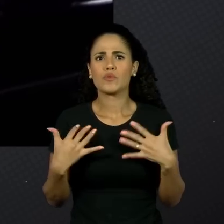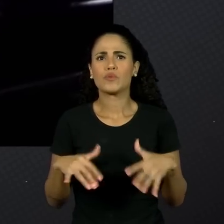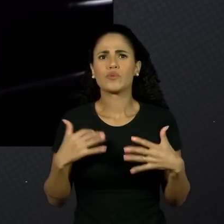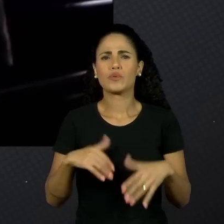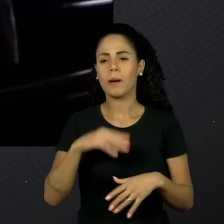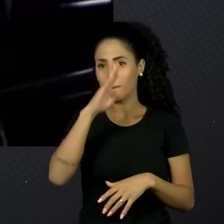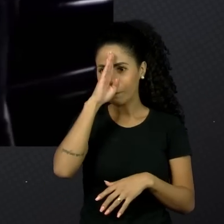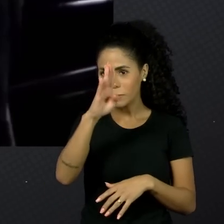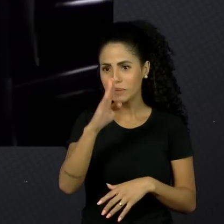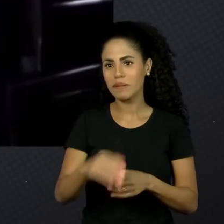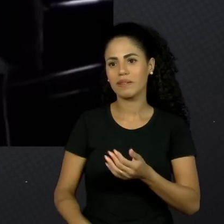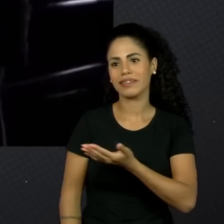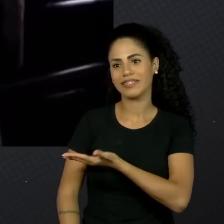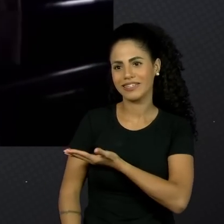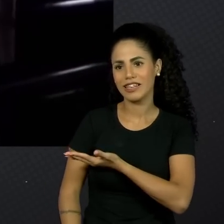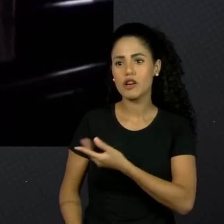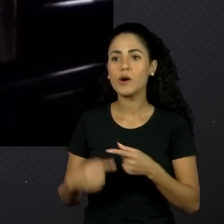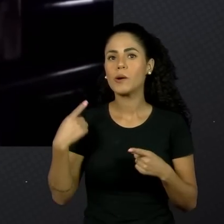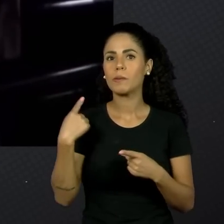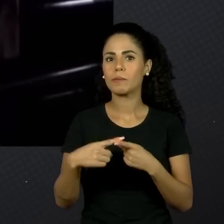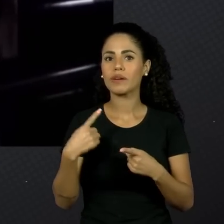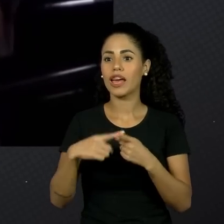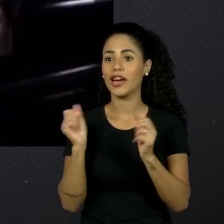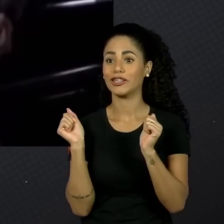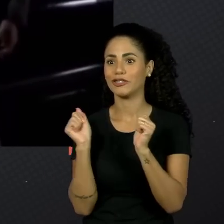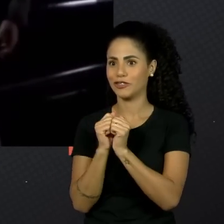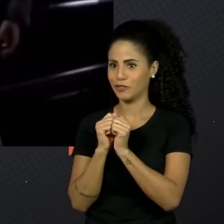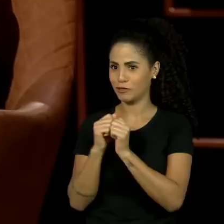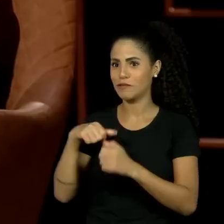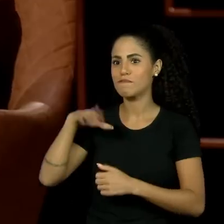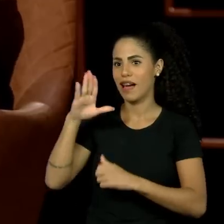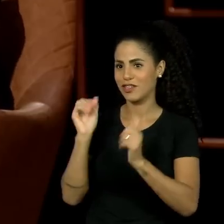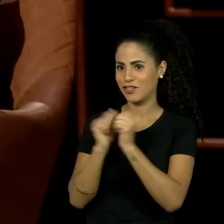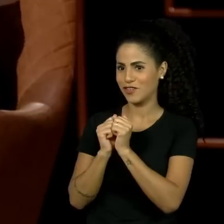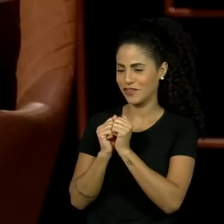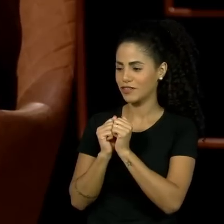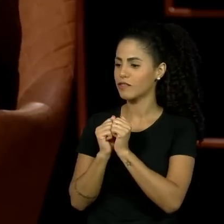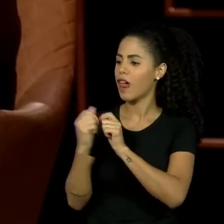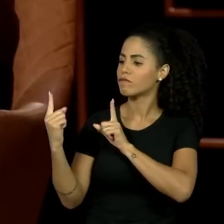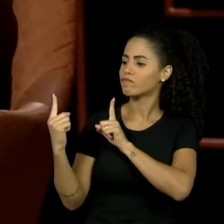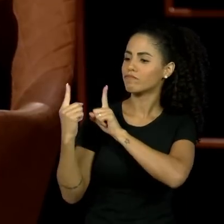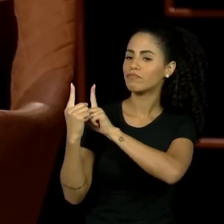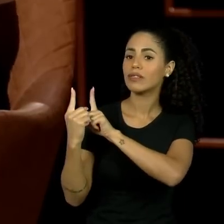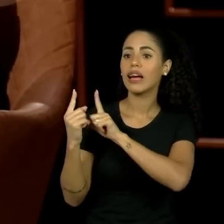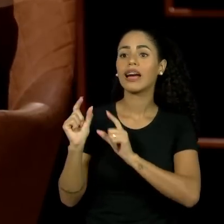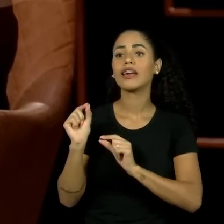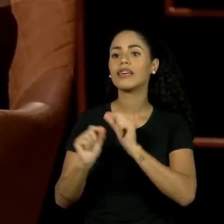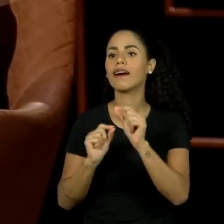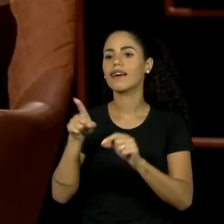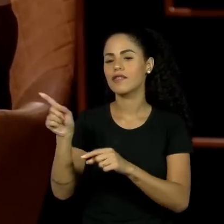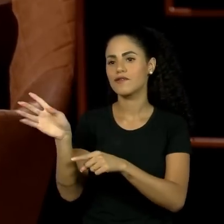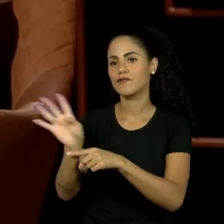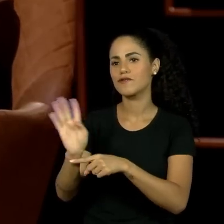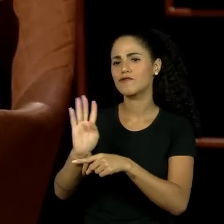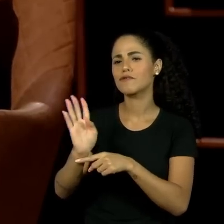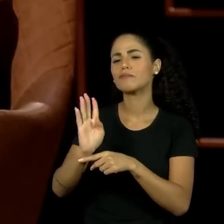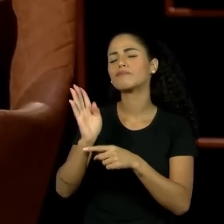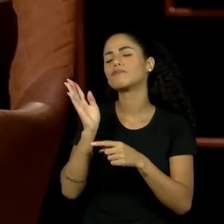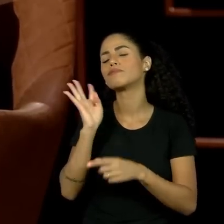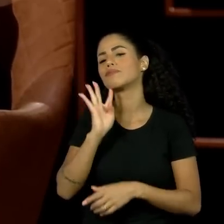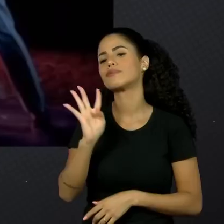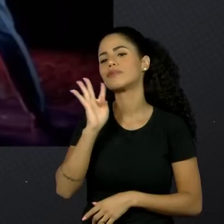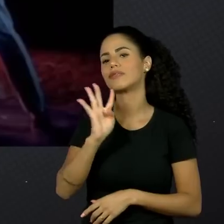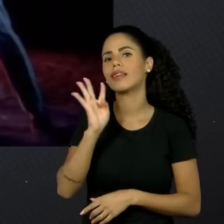a Marília, que eu contracenava mais ainda. E a gente teve, nesse filme, uma coisa muito linda,